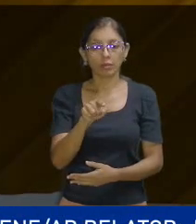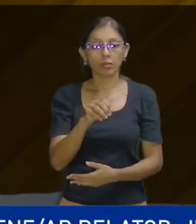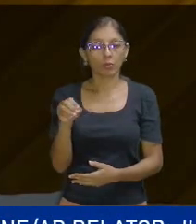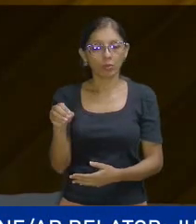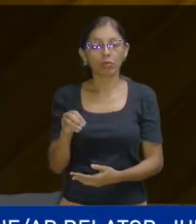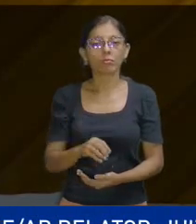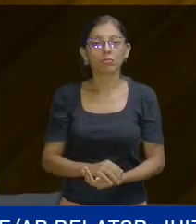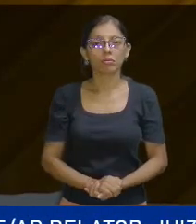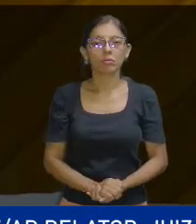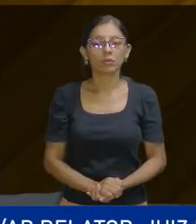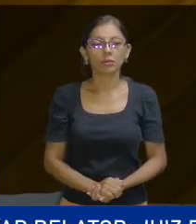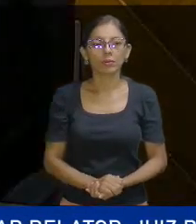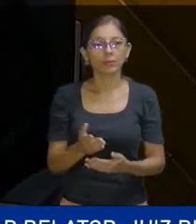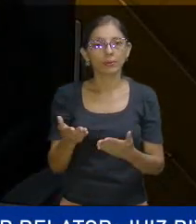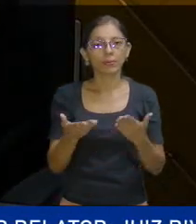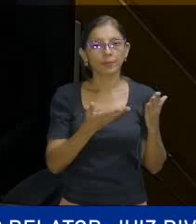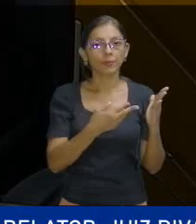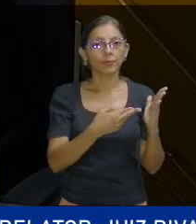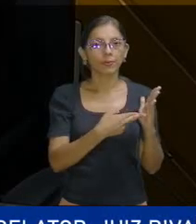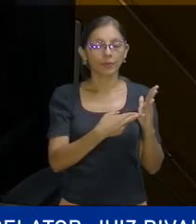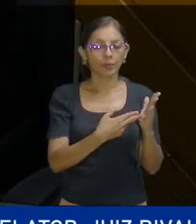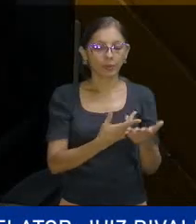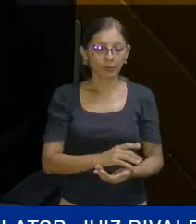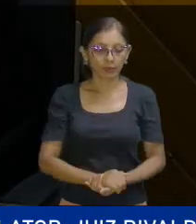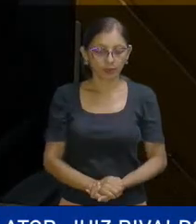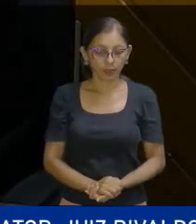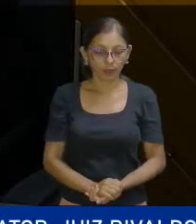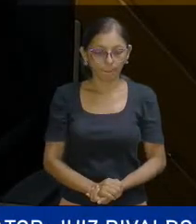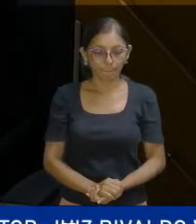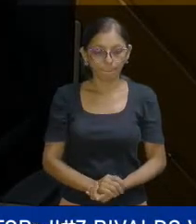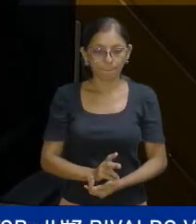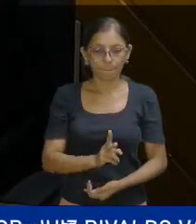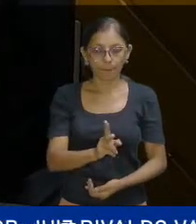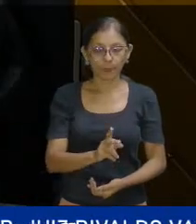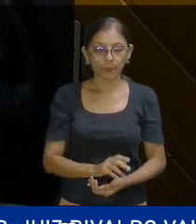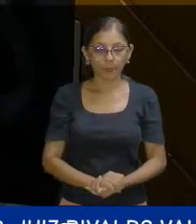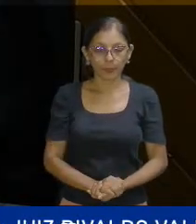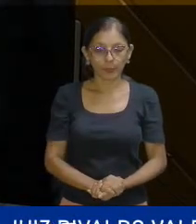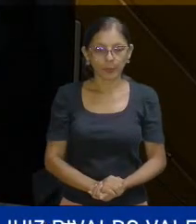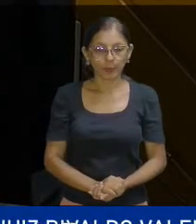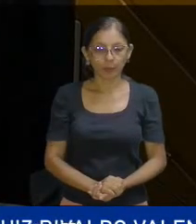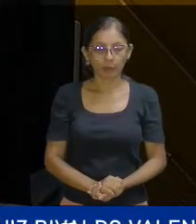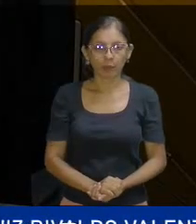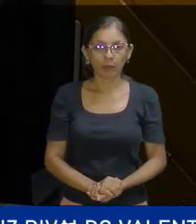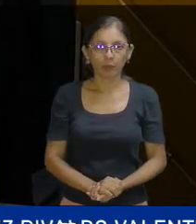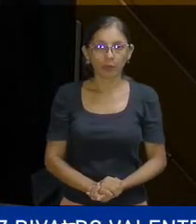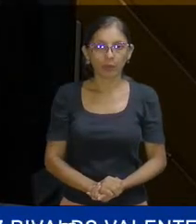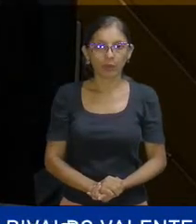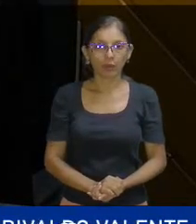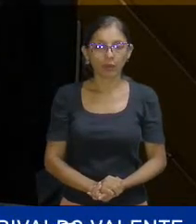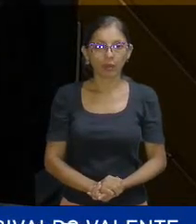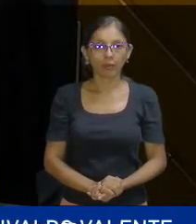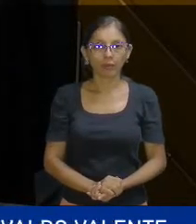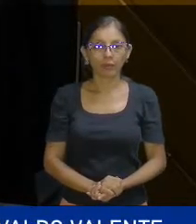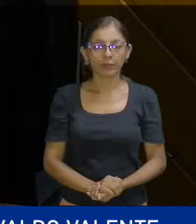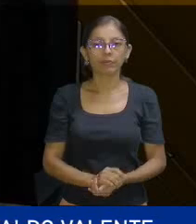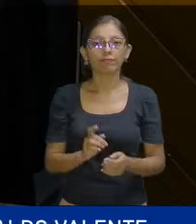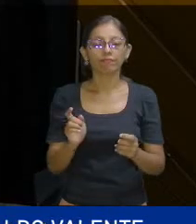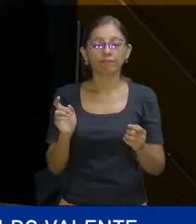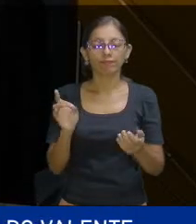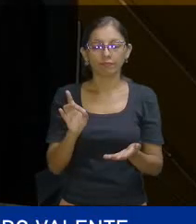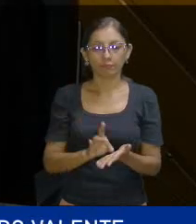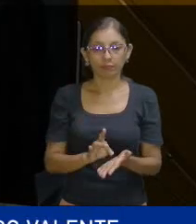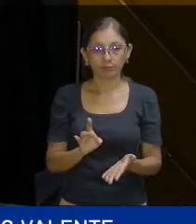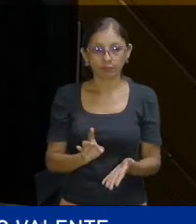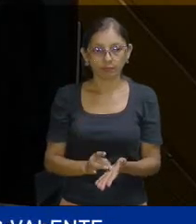Vossa Excelência pode prosseguir. Senhor presidente. Foco no juiz Sustenta embargante, em síntese, a existência de contradição interna